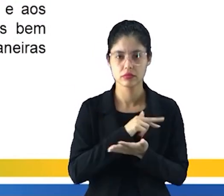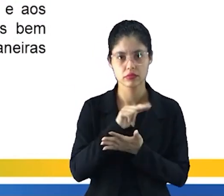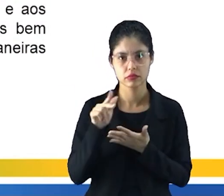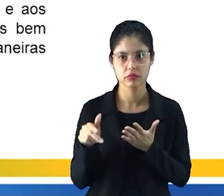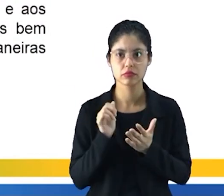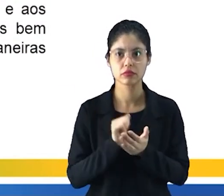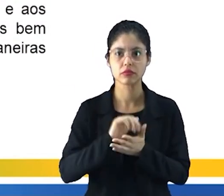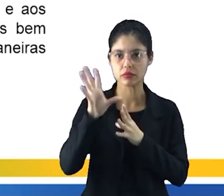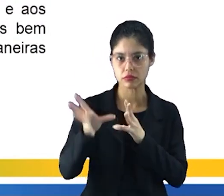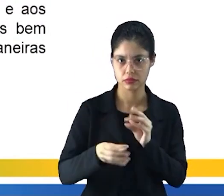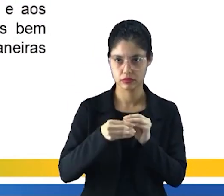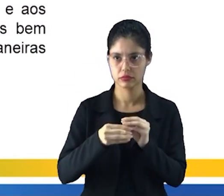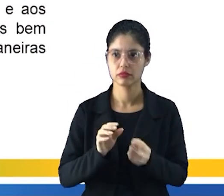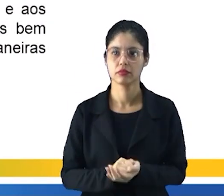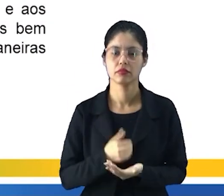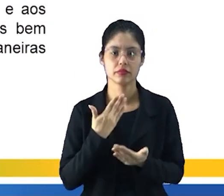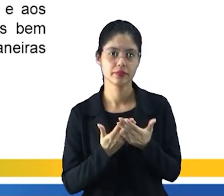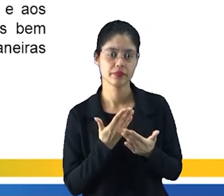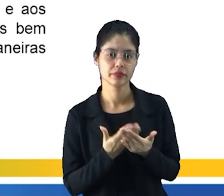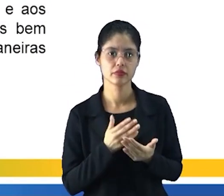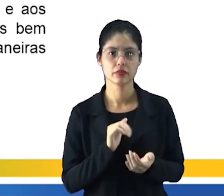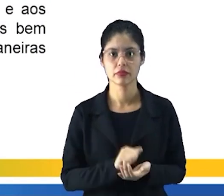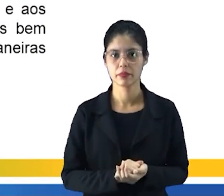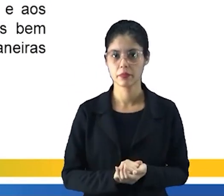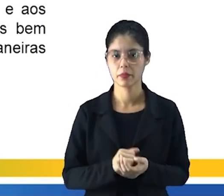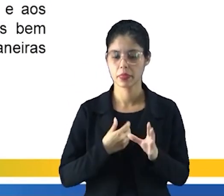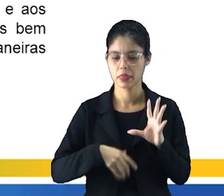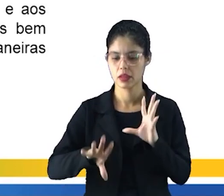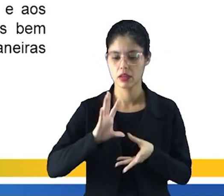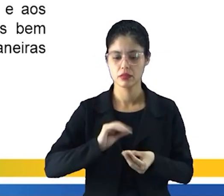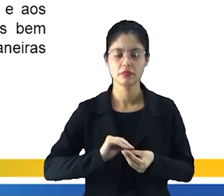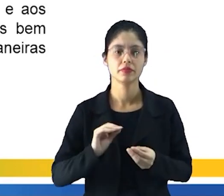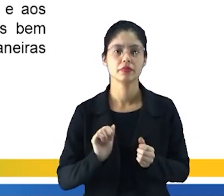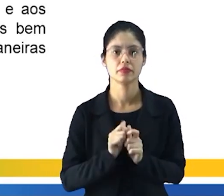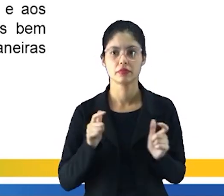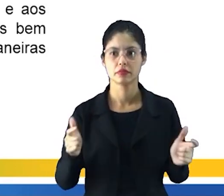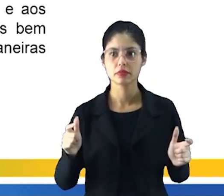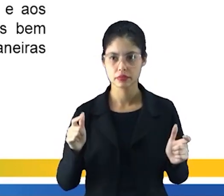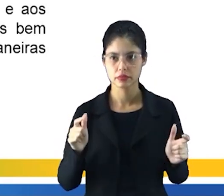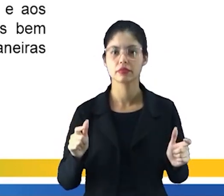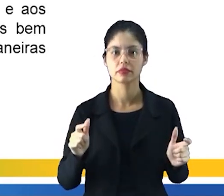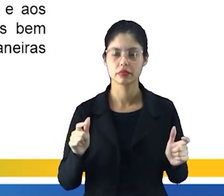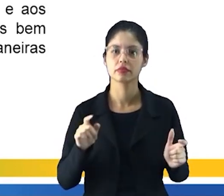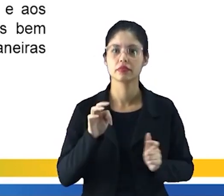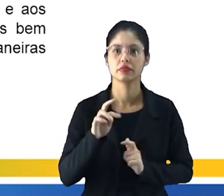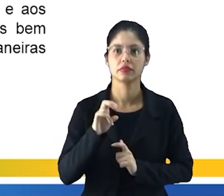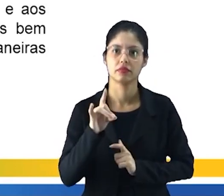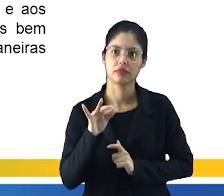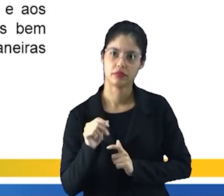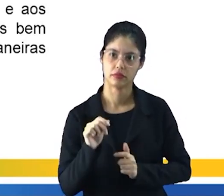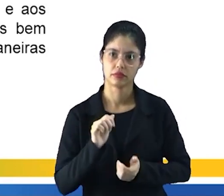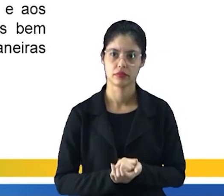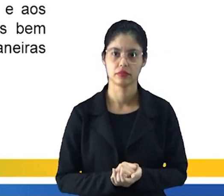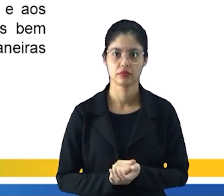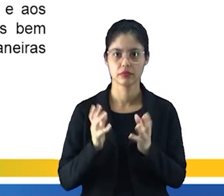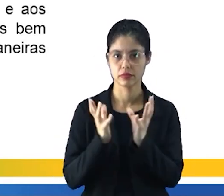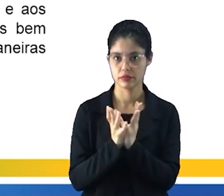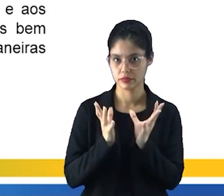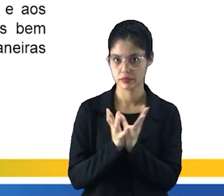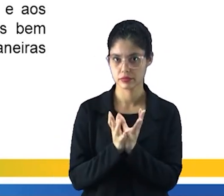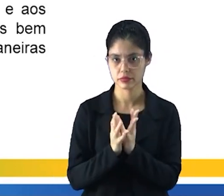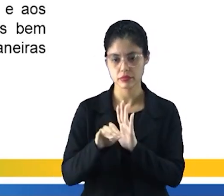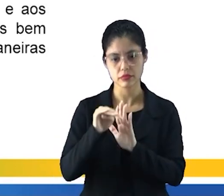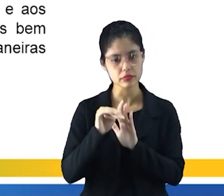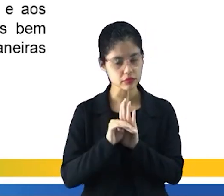é mais complexo de ser estudado, porque engloba muitos fatores. A variação diastrática leva em consideração os grupos,